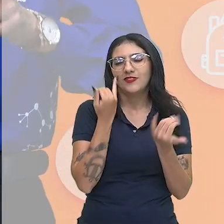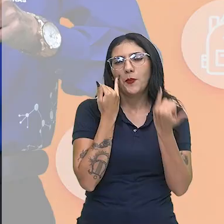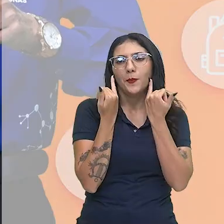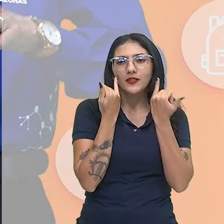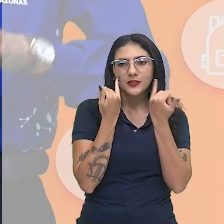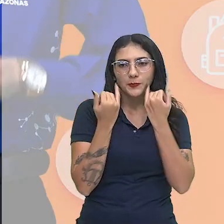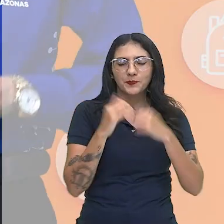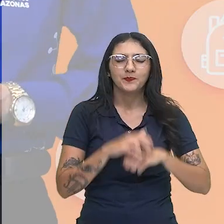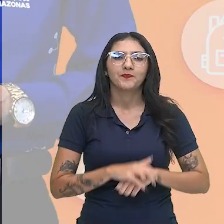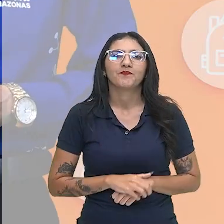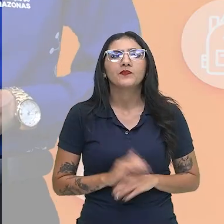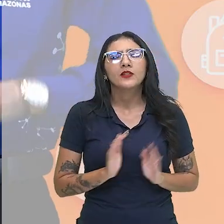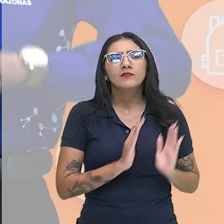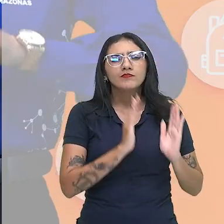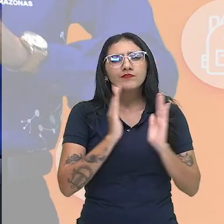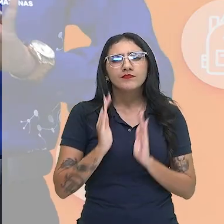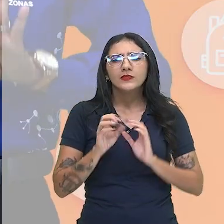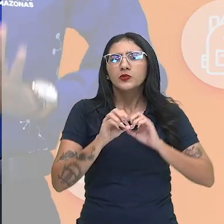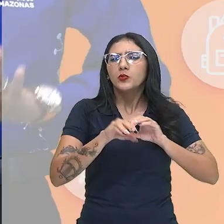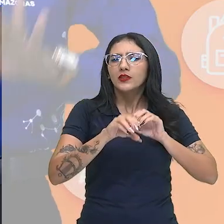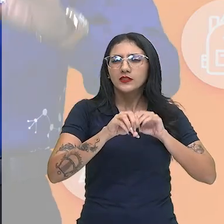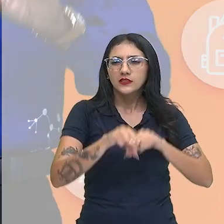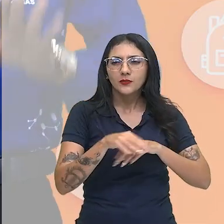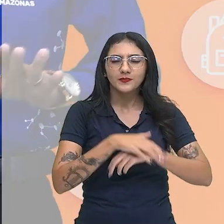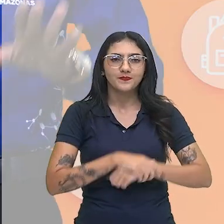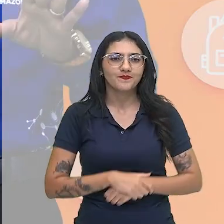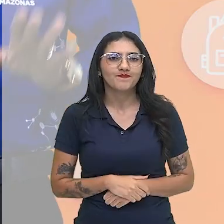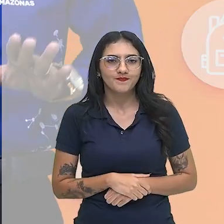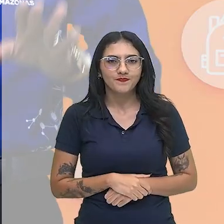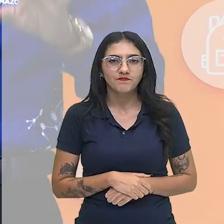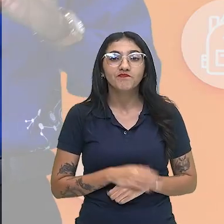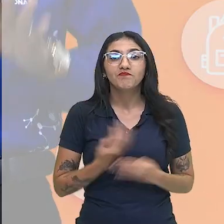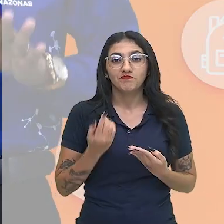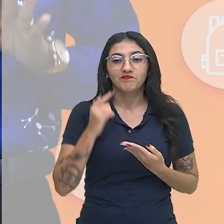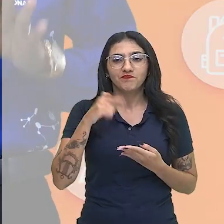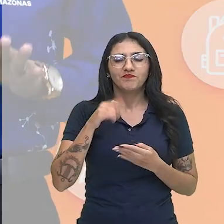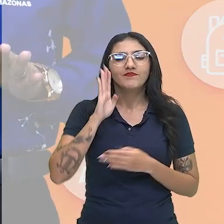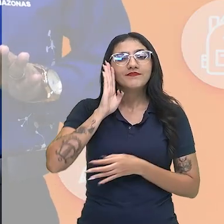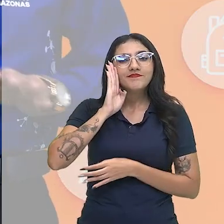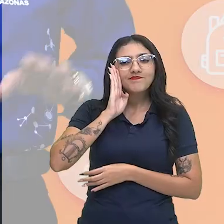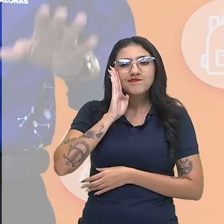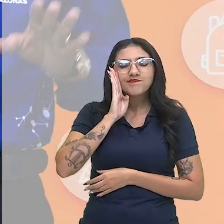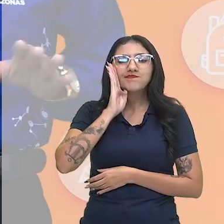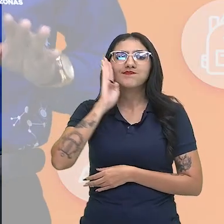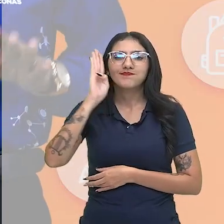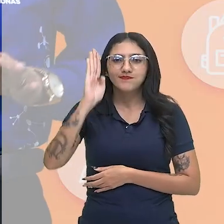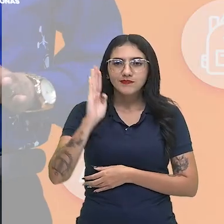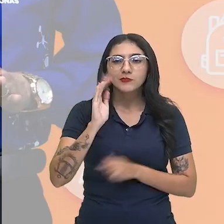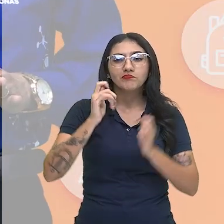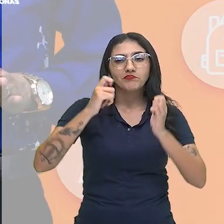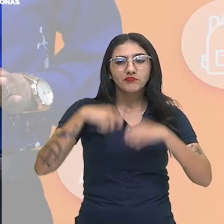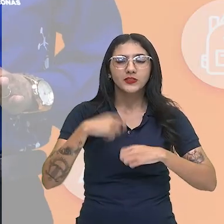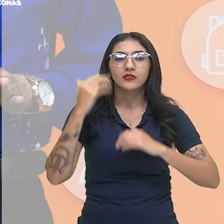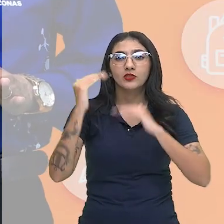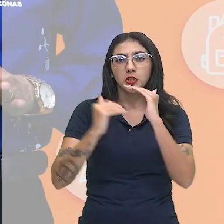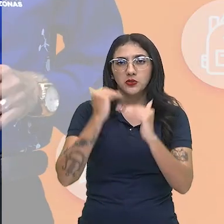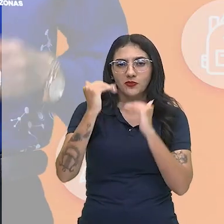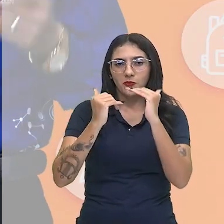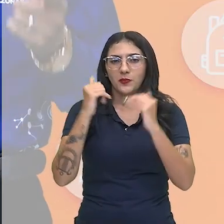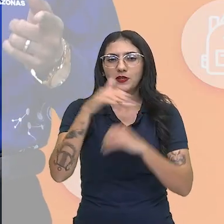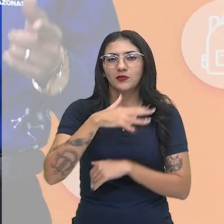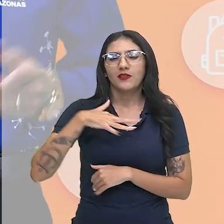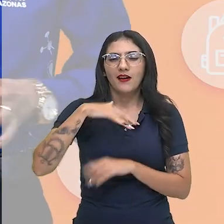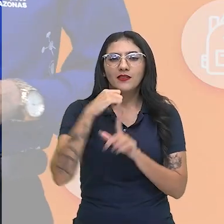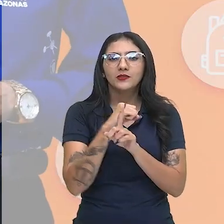E na educação, como é que está? A educação é um dos pilares fundamentais para o desenvolvimento de uma